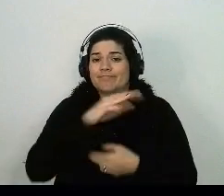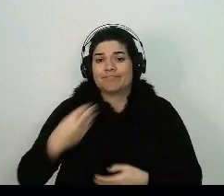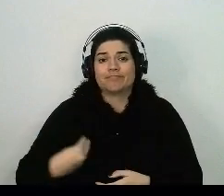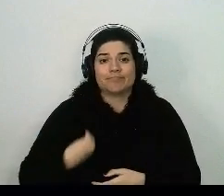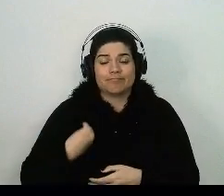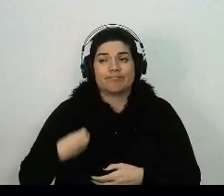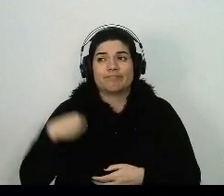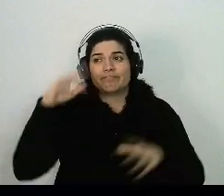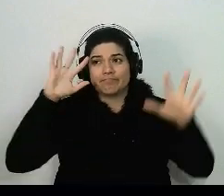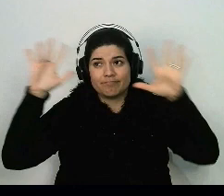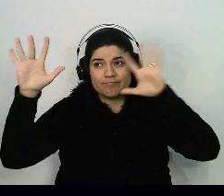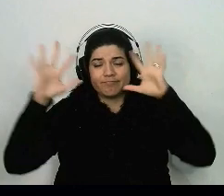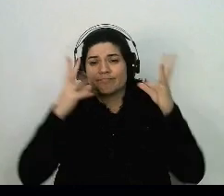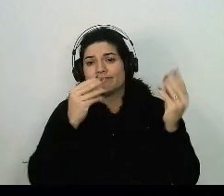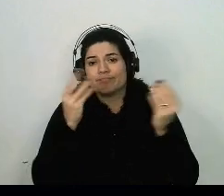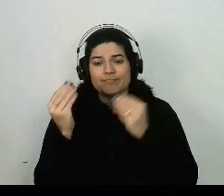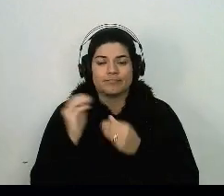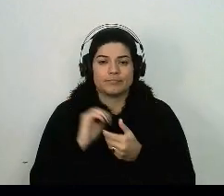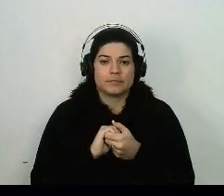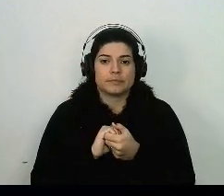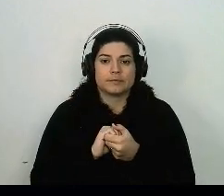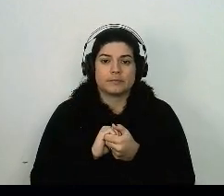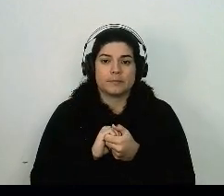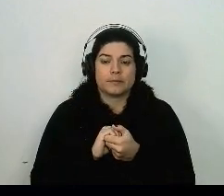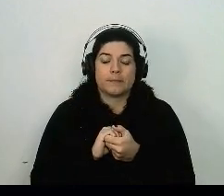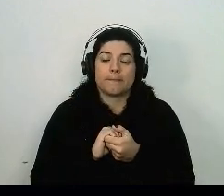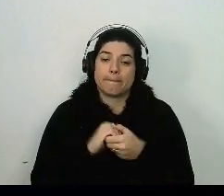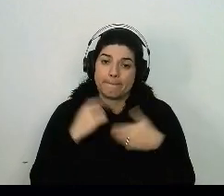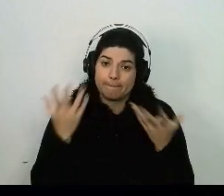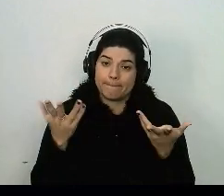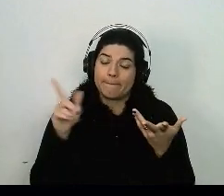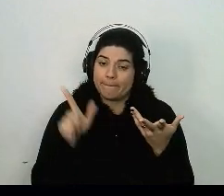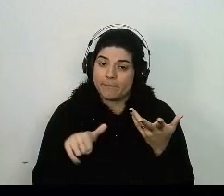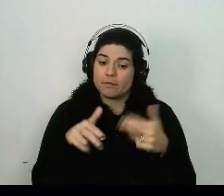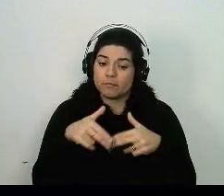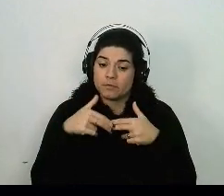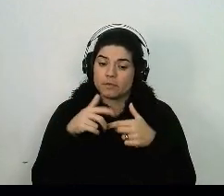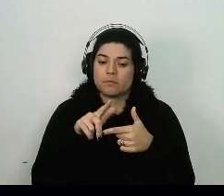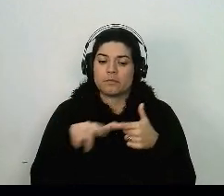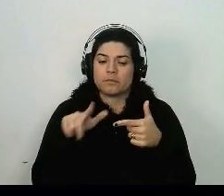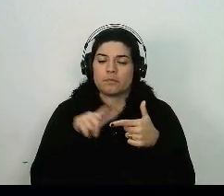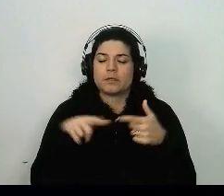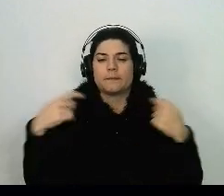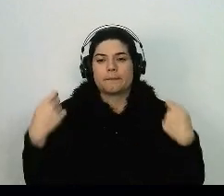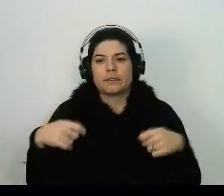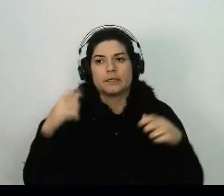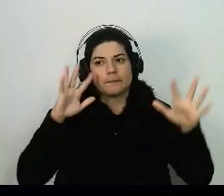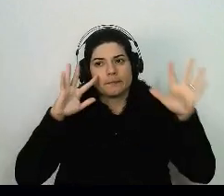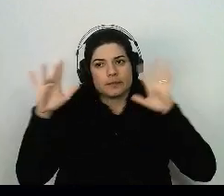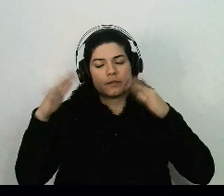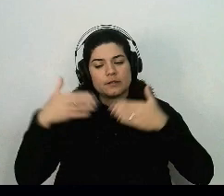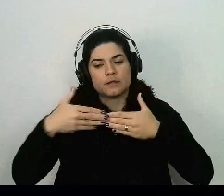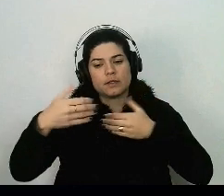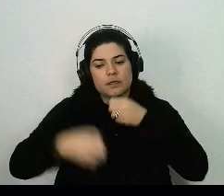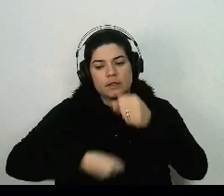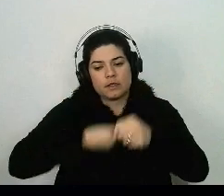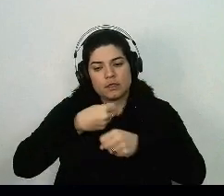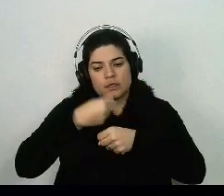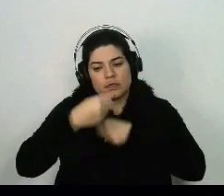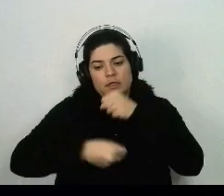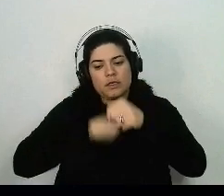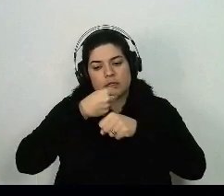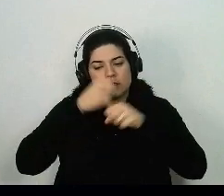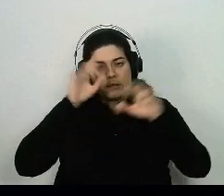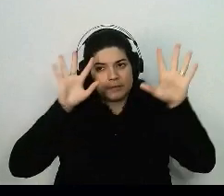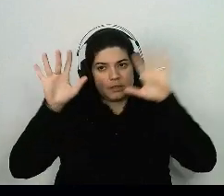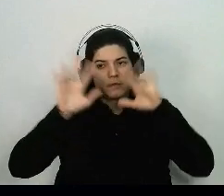para pensar, né? E é justamente nesses problemas que nós teremos que nos debruçar nos próximos anos aí. Os próximos problemas que a